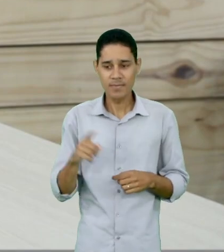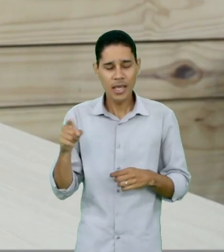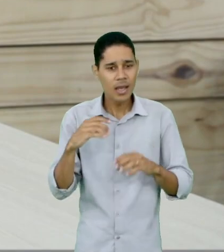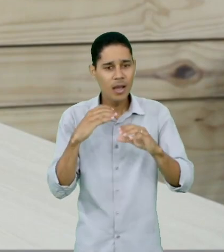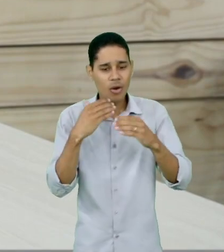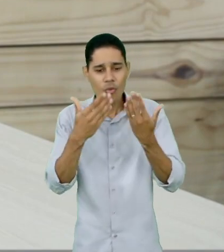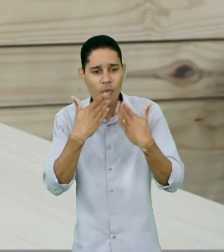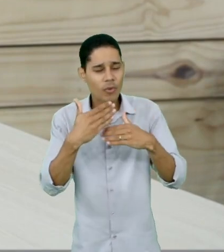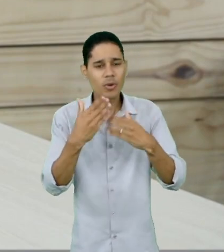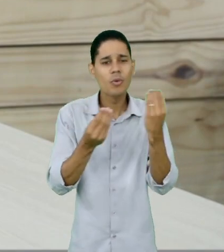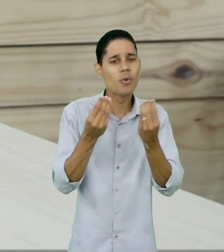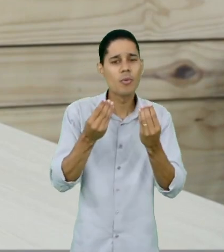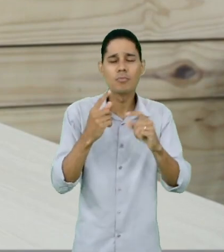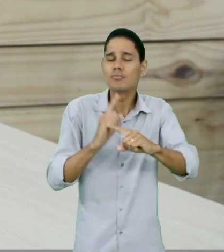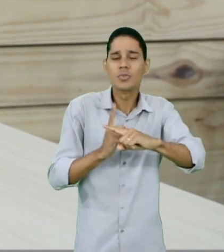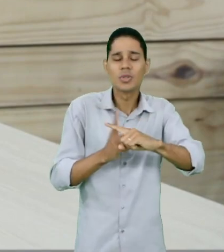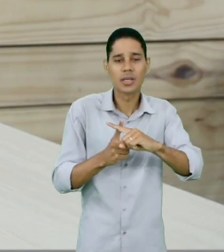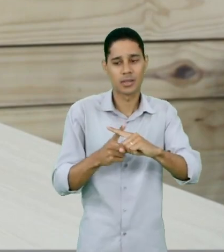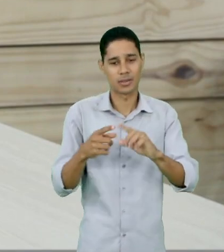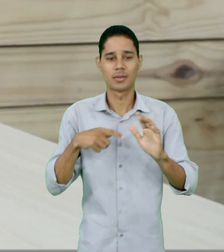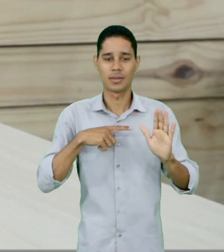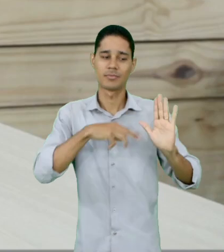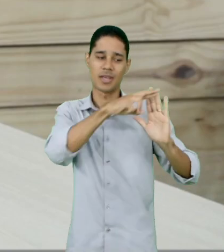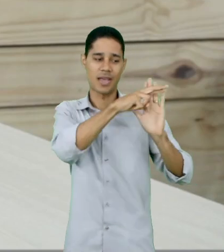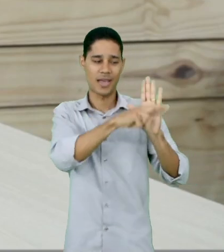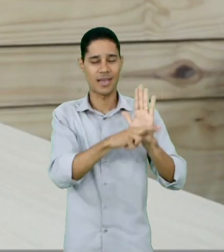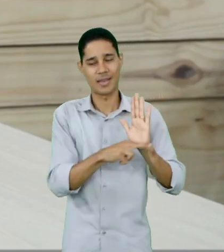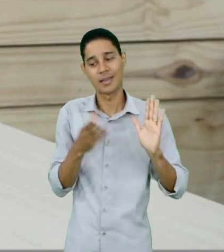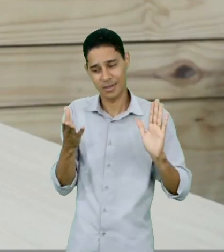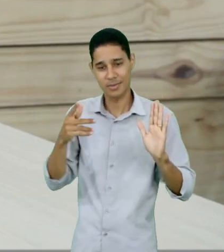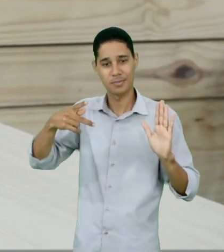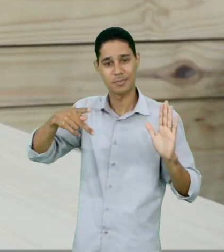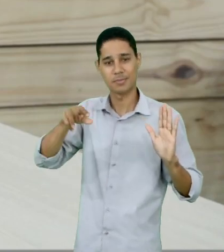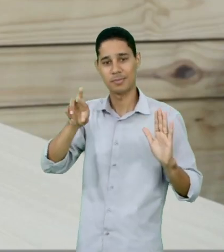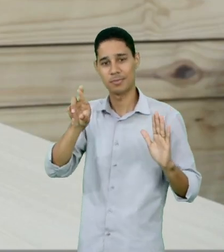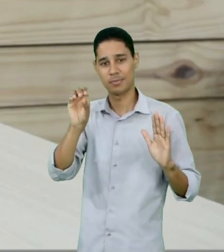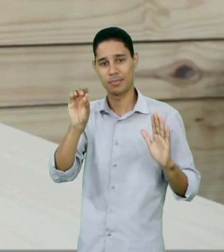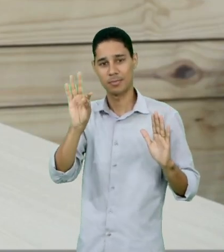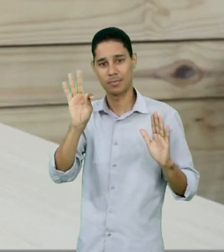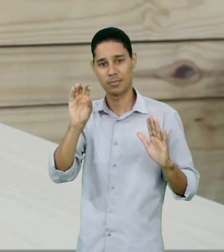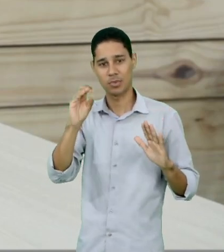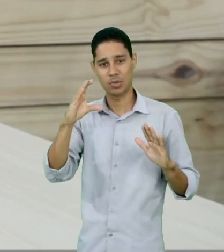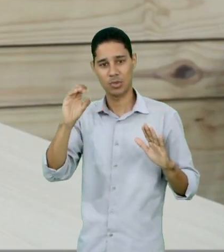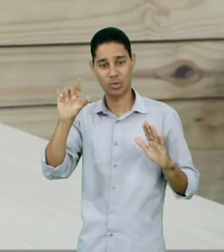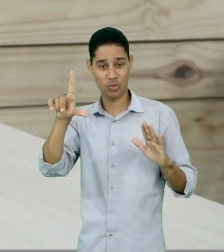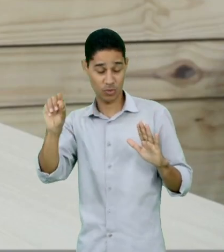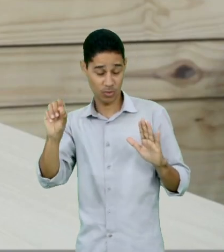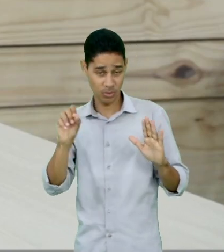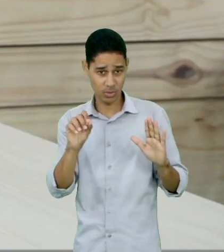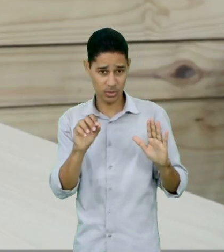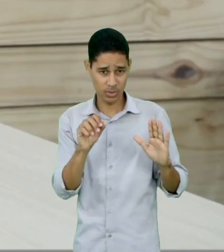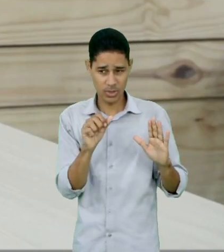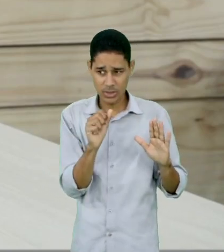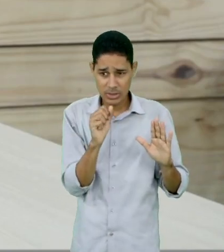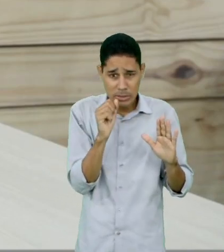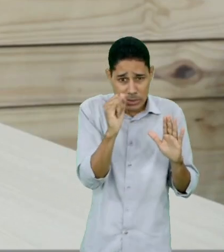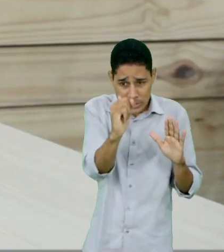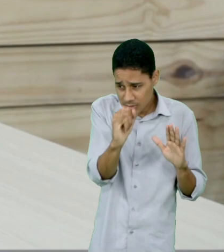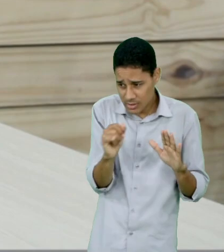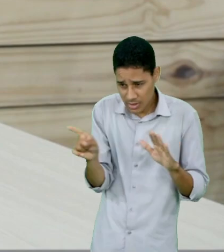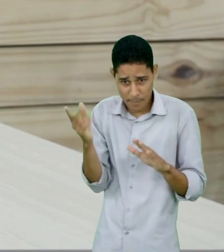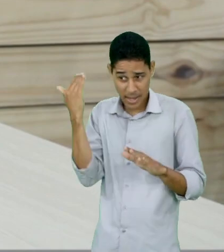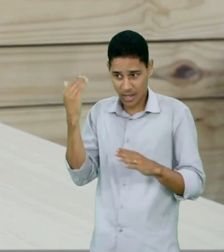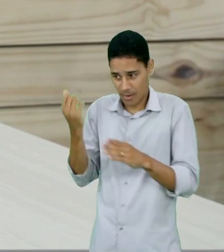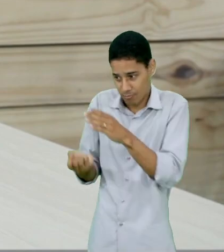Porque existem regras, porque existem protocolos, certo? Então, se não fosse esse